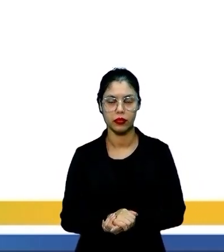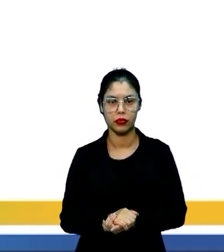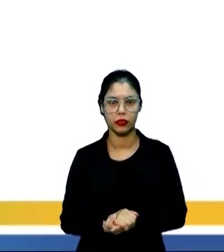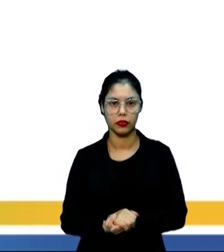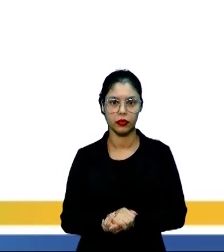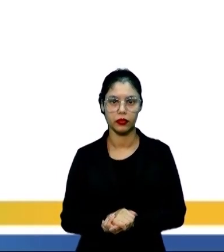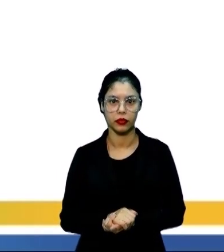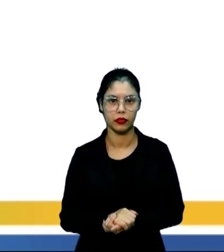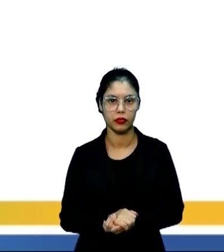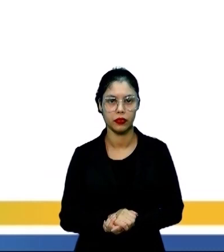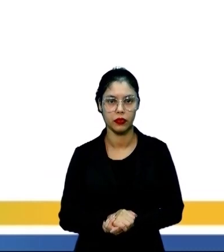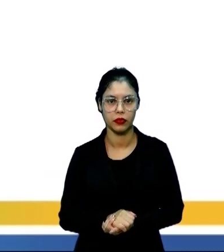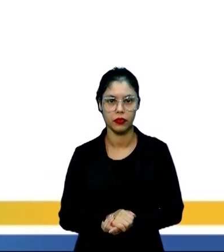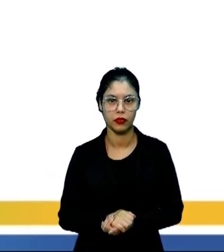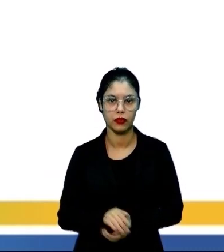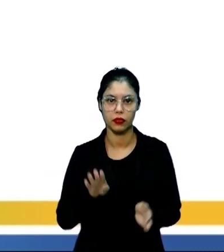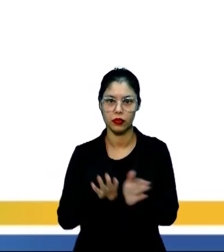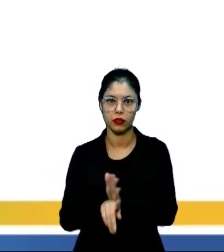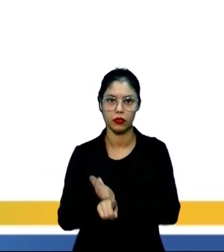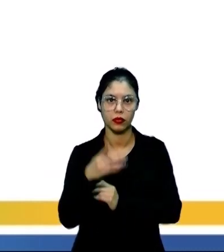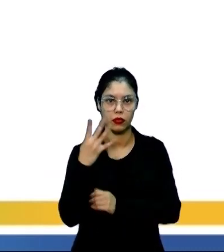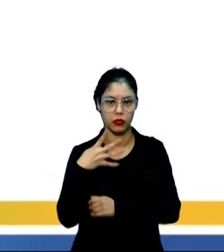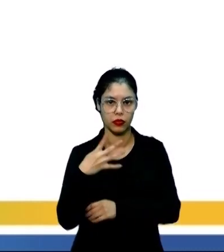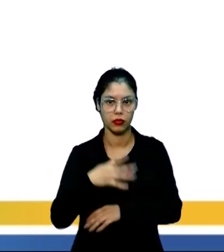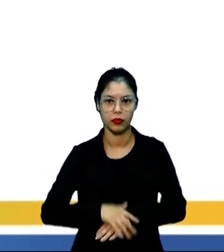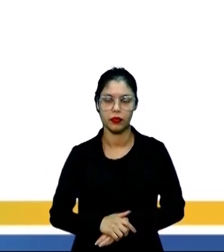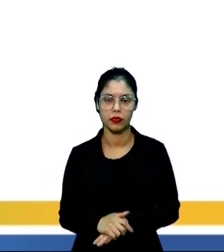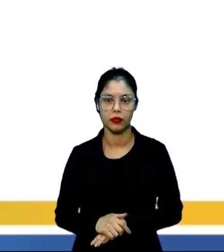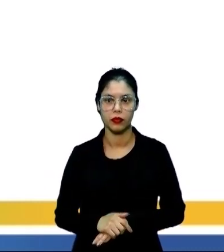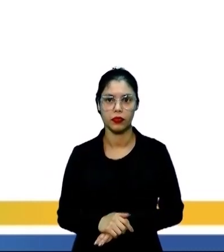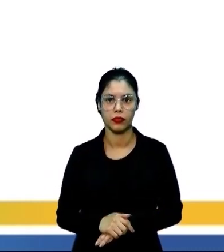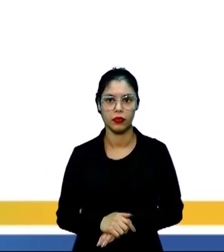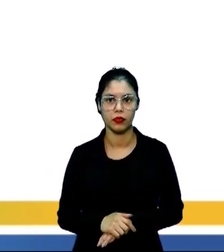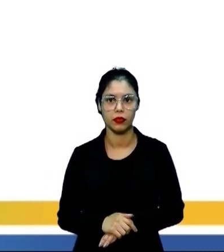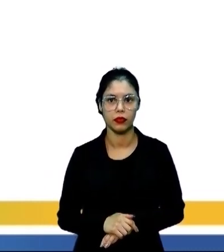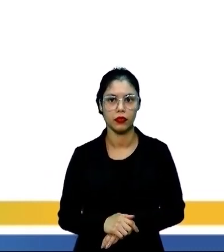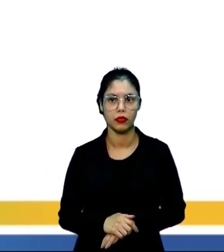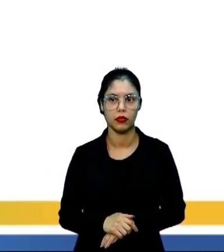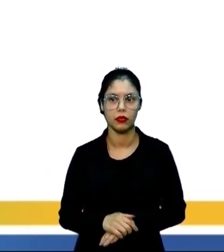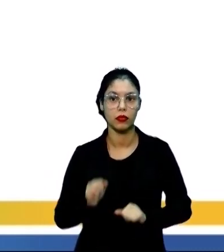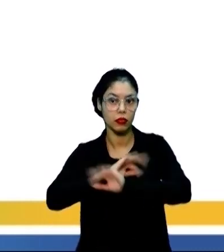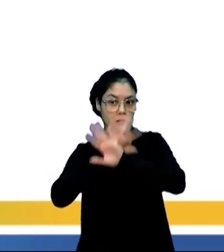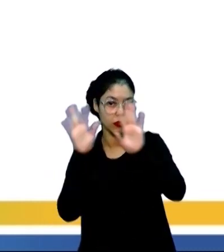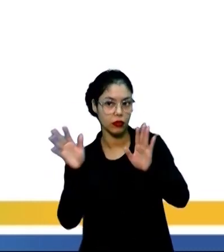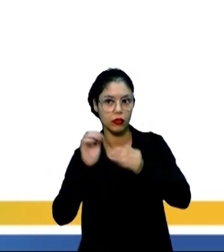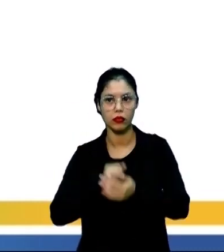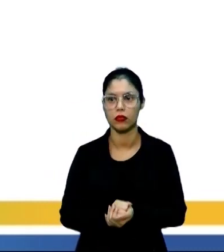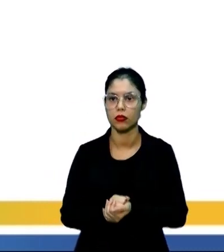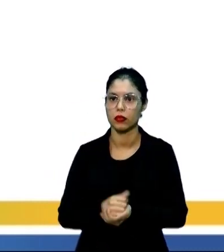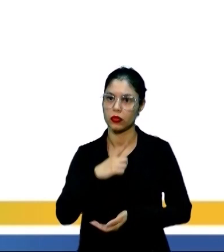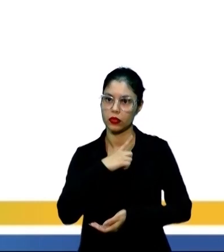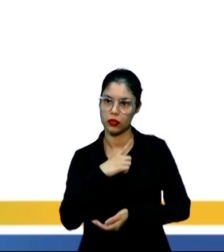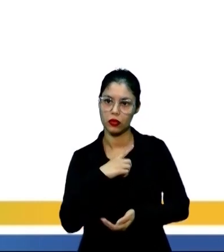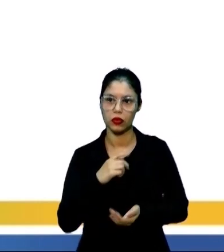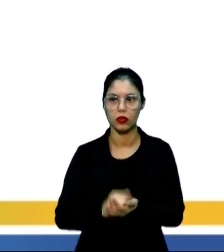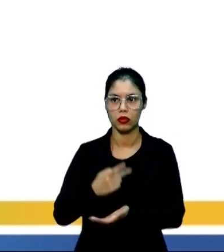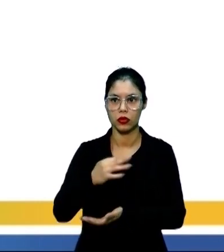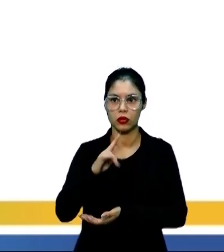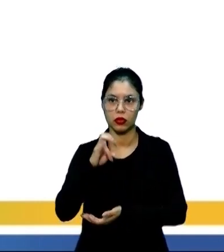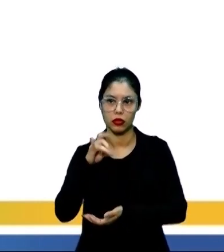159. E é a questão 4. Vamos lá? Está claro que a participação